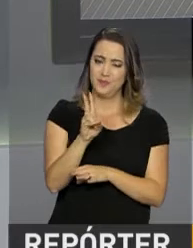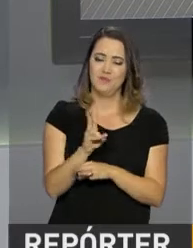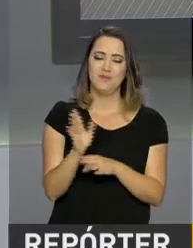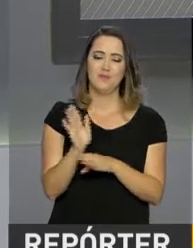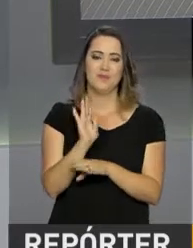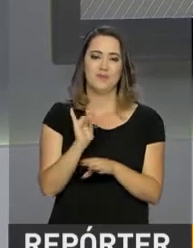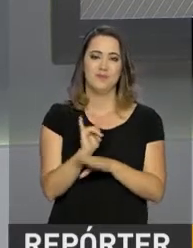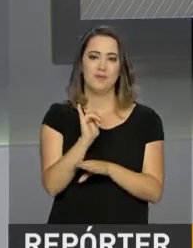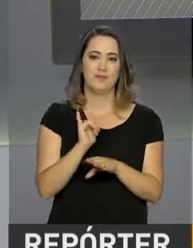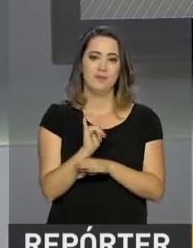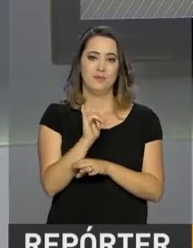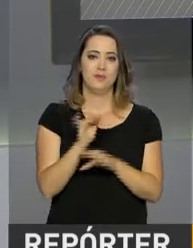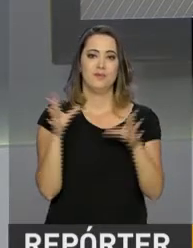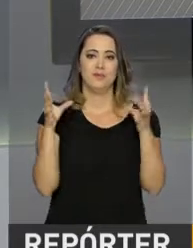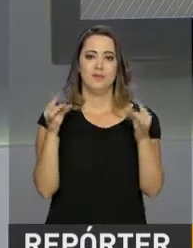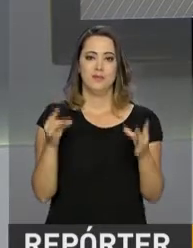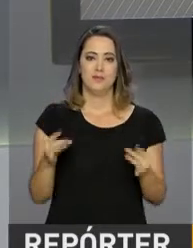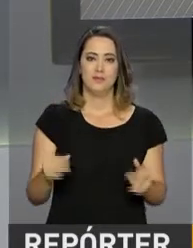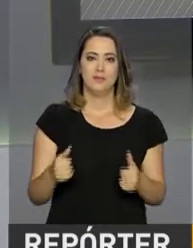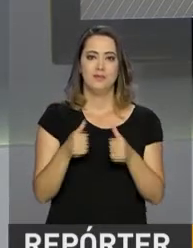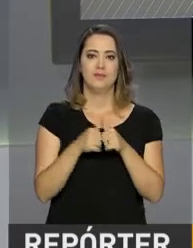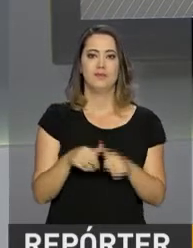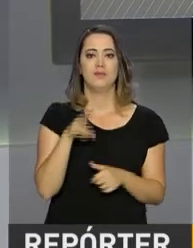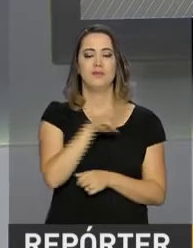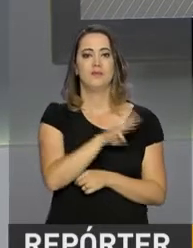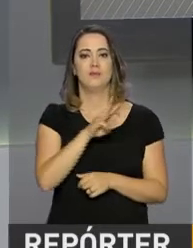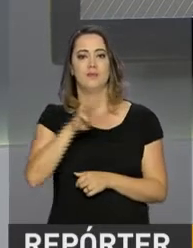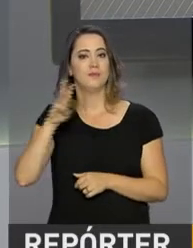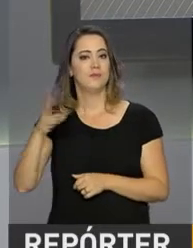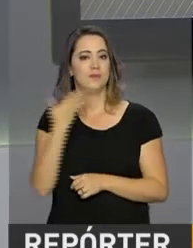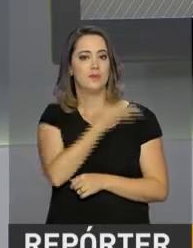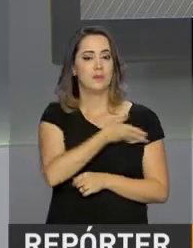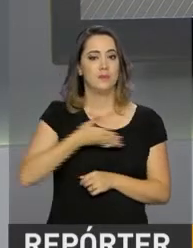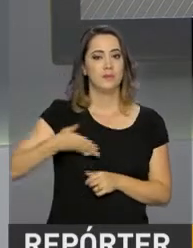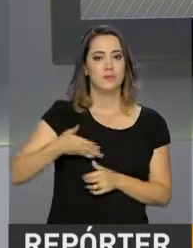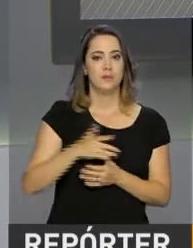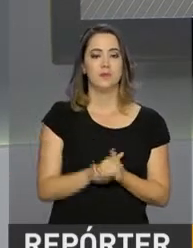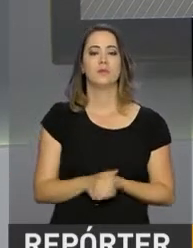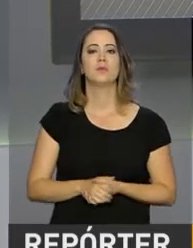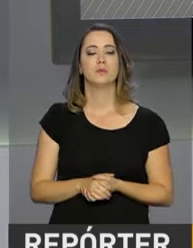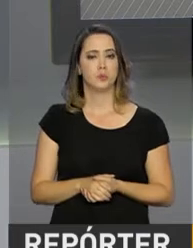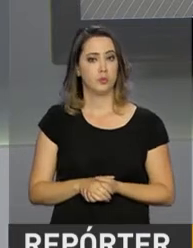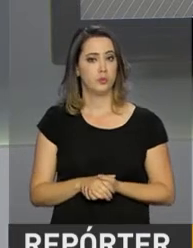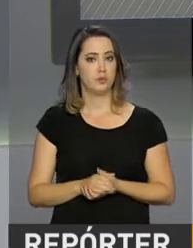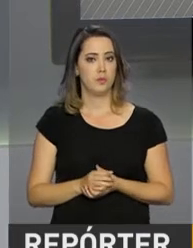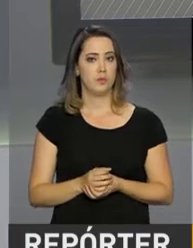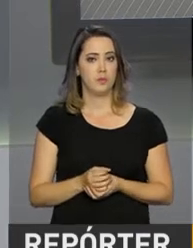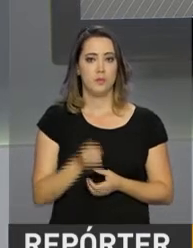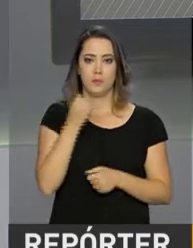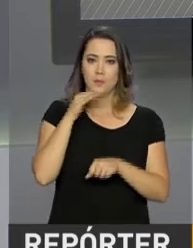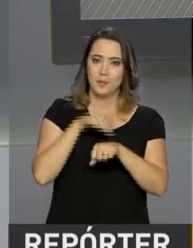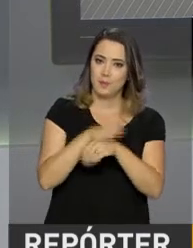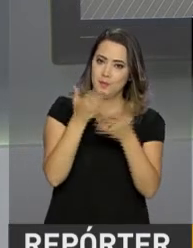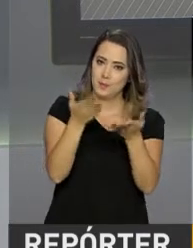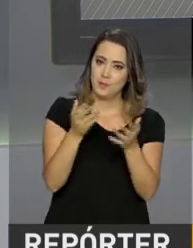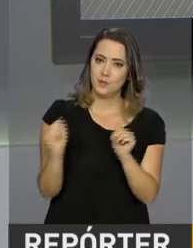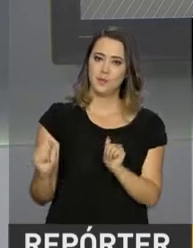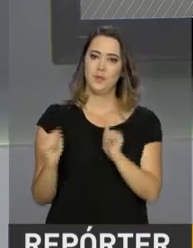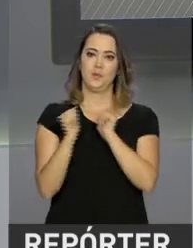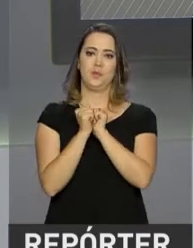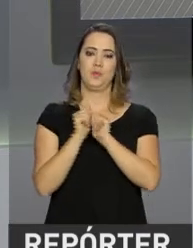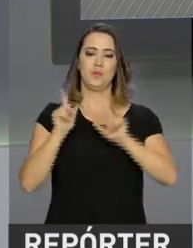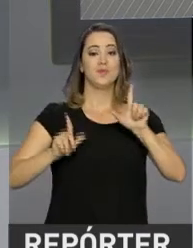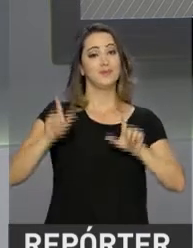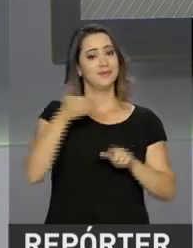pode rever as reportagens no youtube e toda a nossa programação também está na página da nbr na internet uma ótima noite pra você e